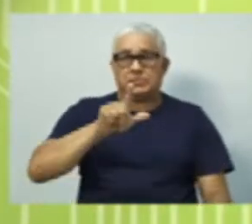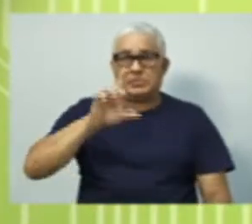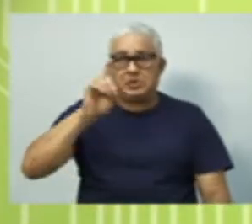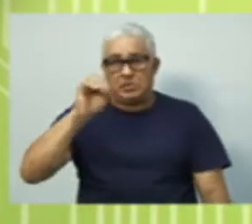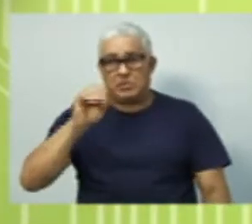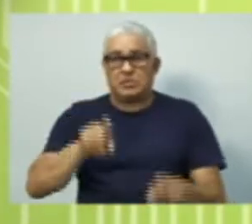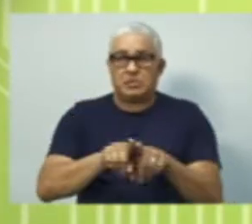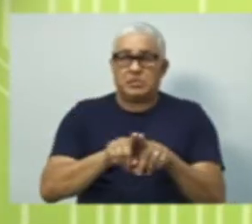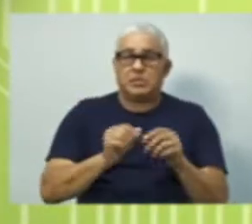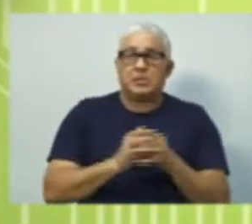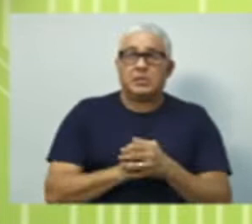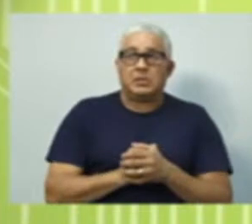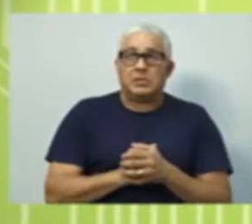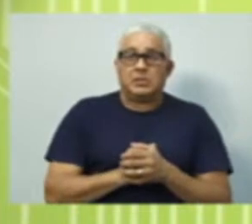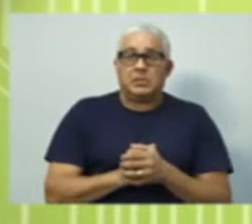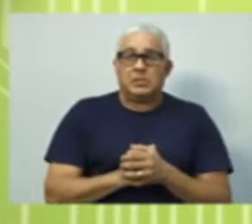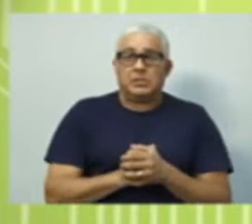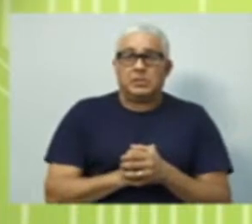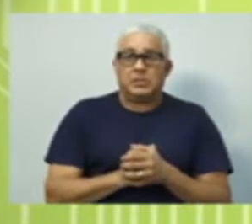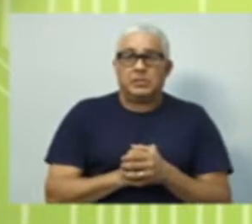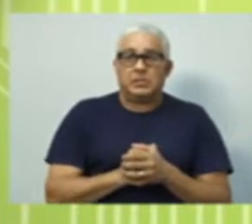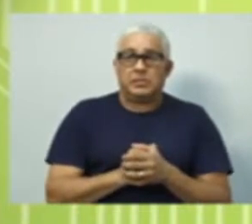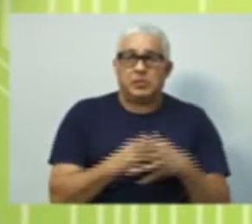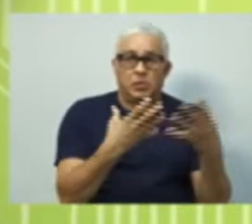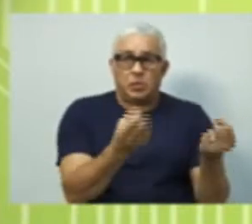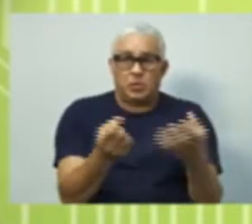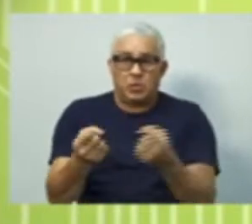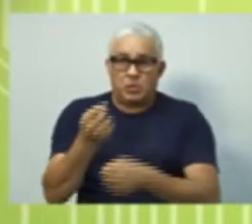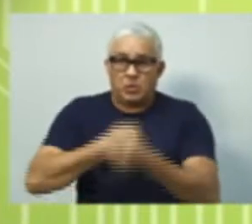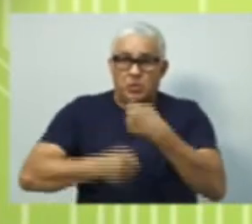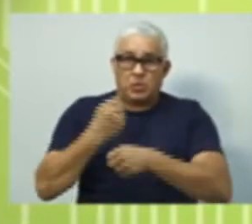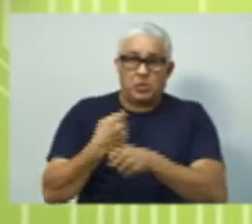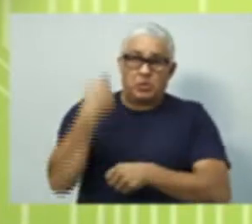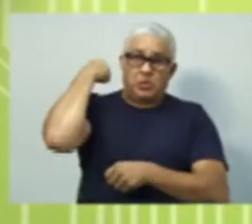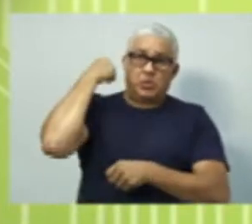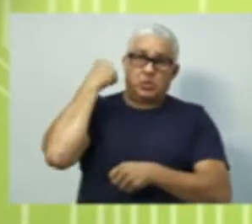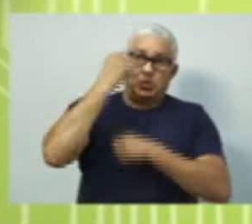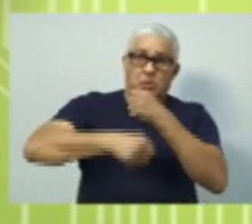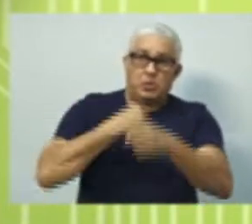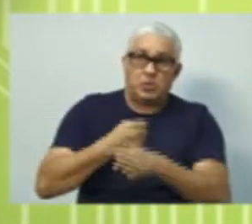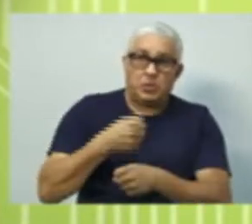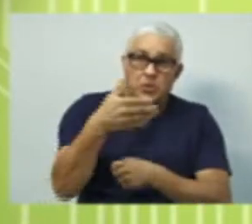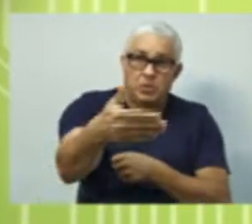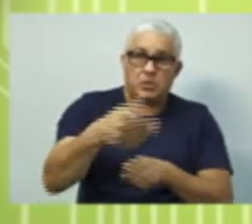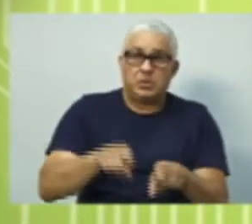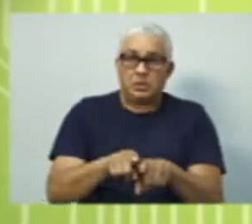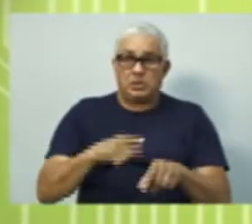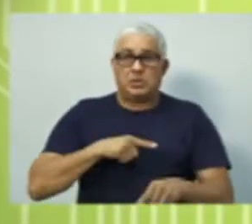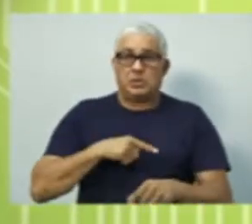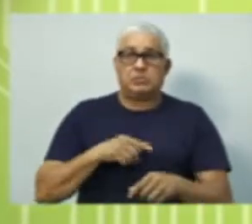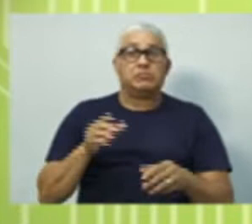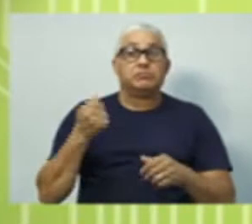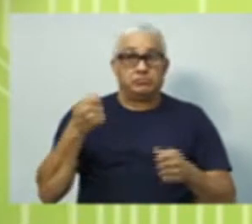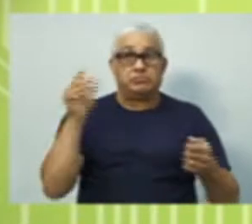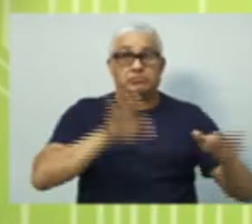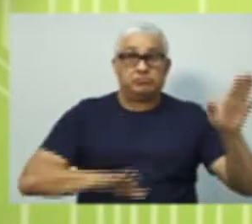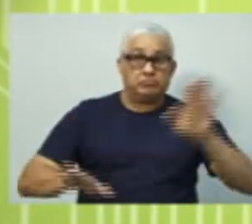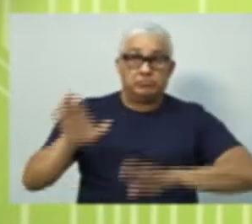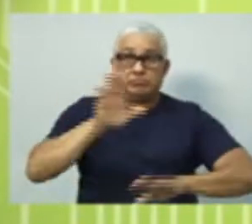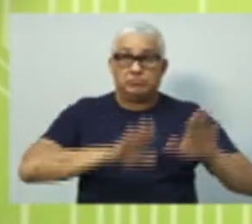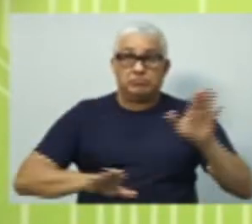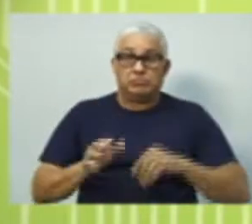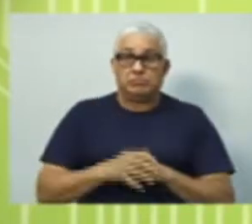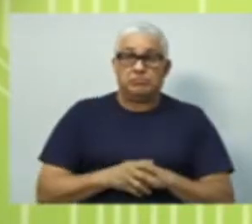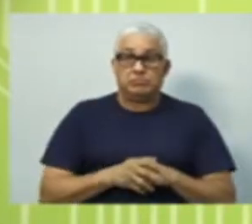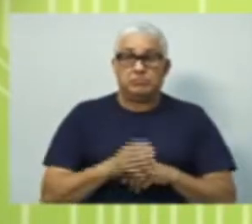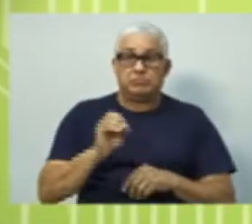LDO, que ela é aprovada no ano anterior para o ano seguinte. E temos que ter muito cuidado com